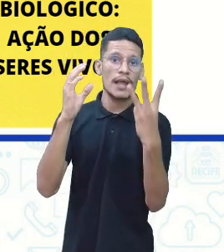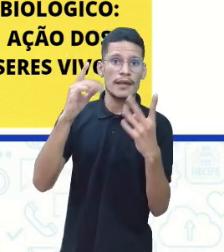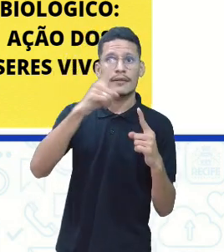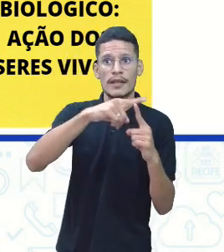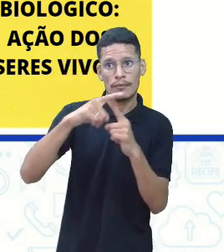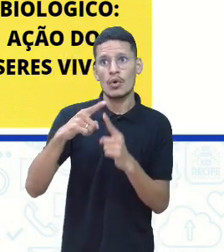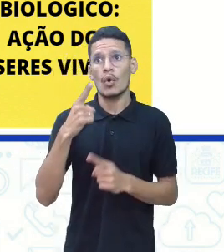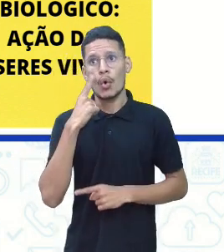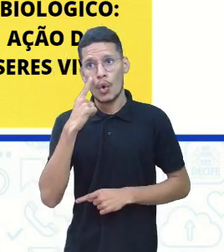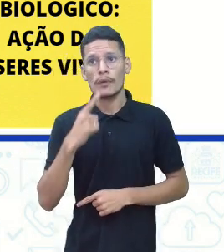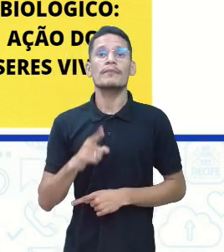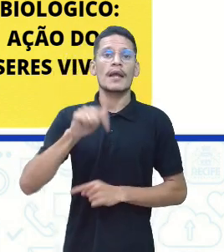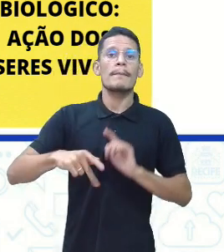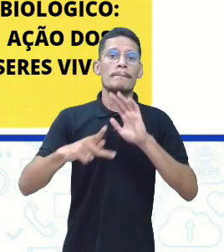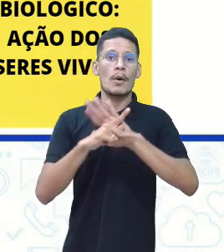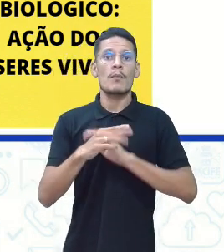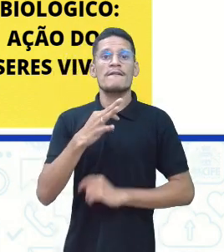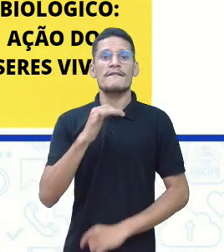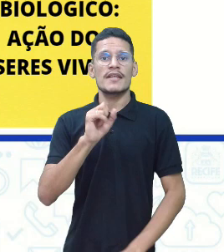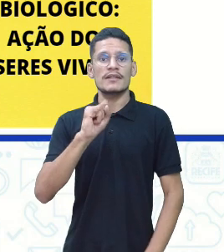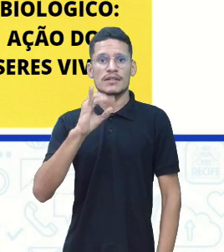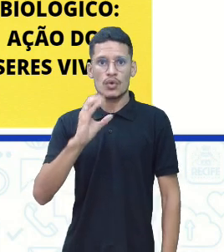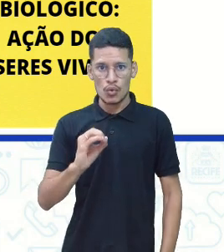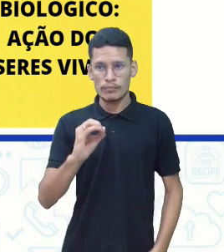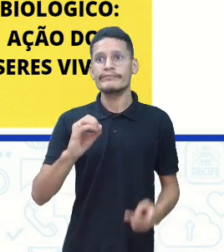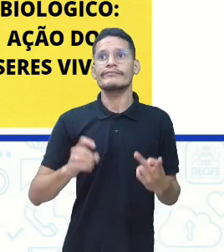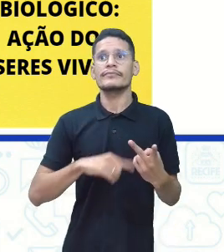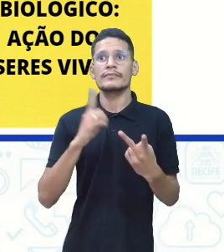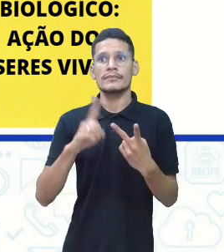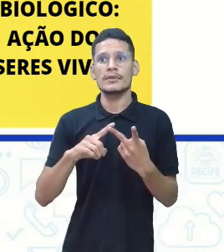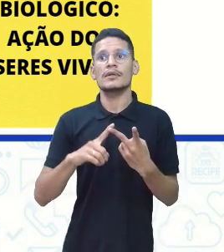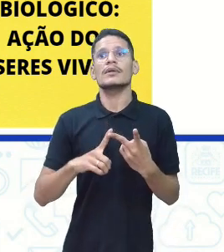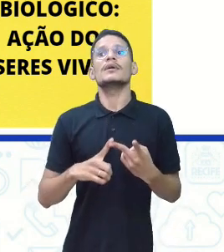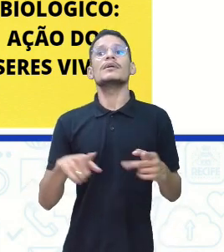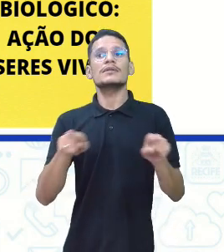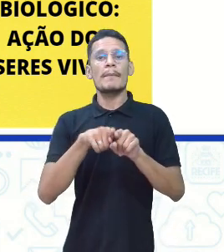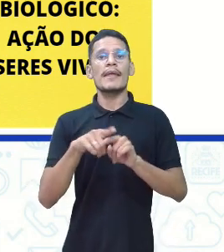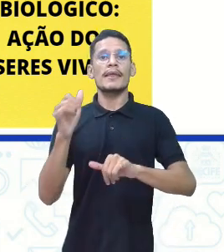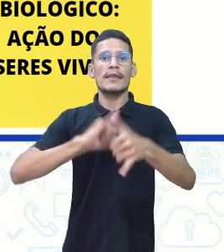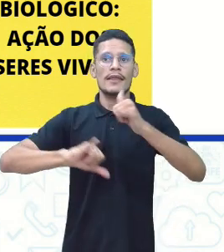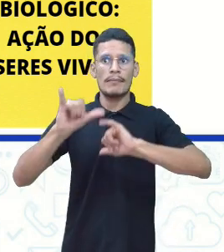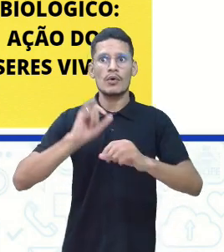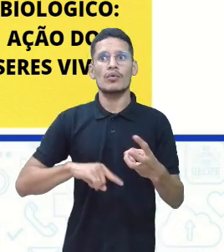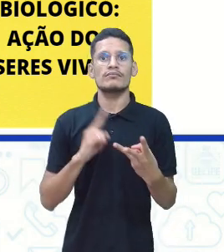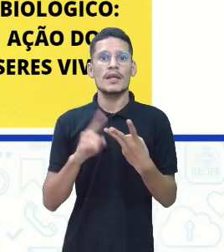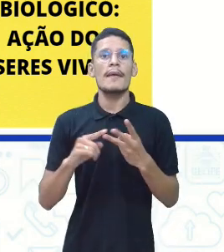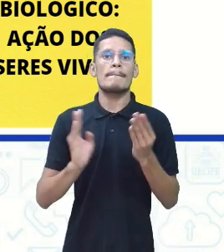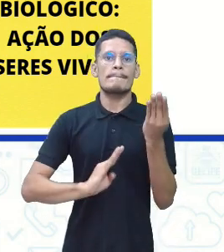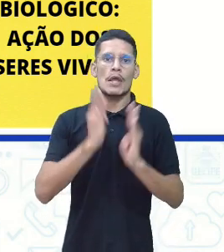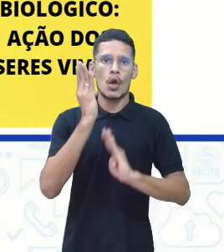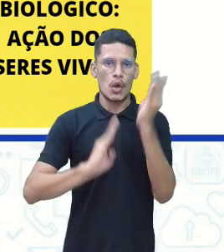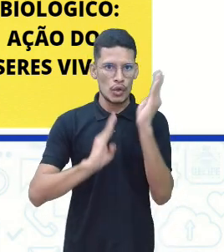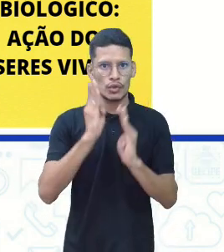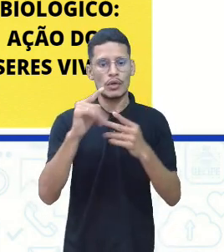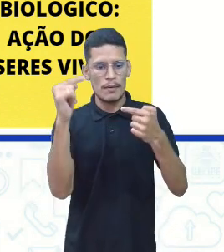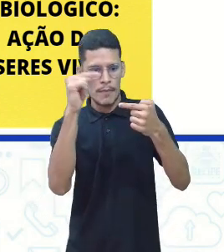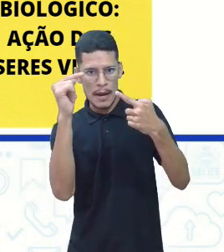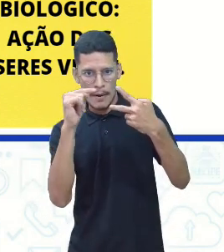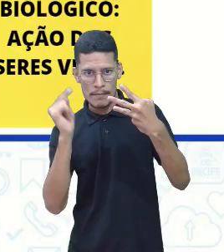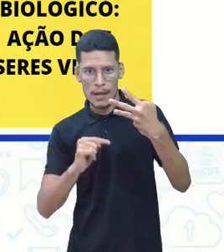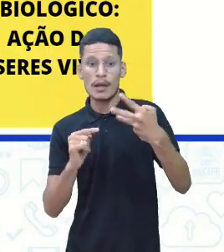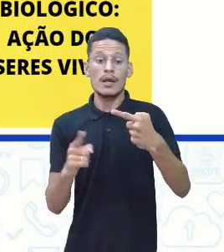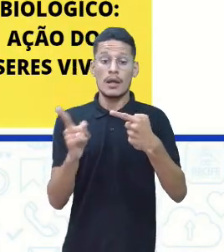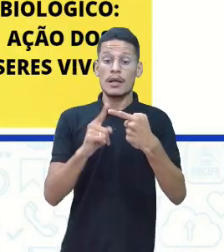Seria a questão aí do físico, né? O intemperismo físico, o intemperismo químico e o intemperismo biológico. Lembrando que o